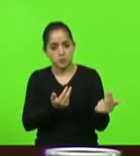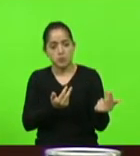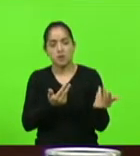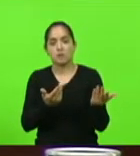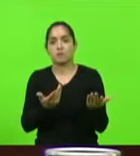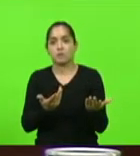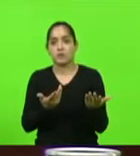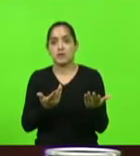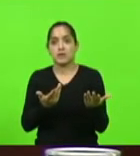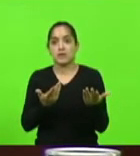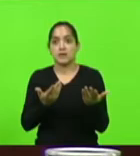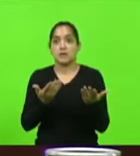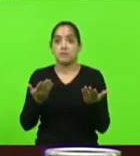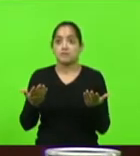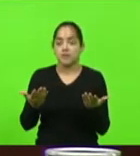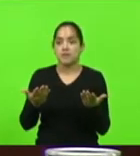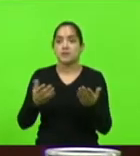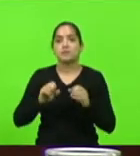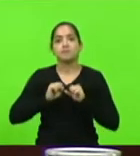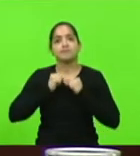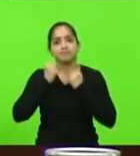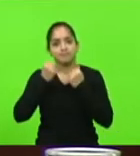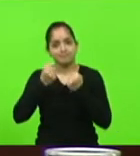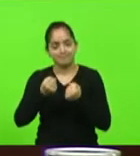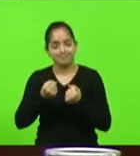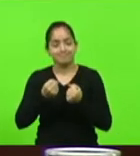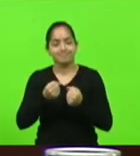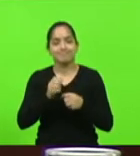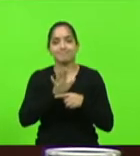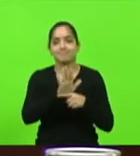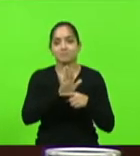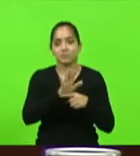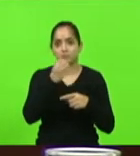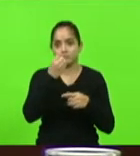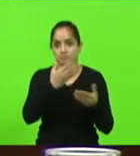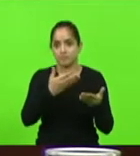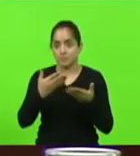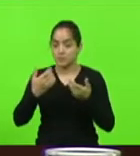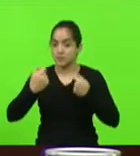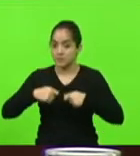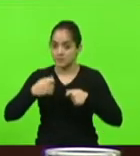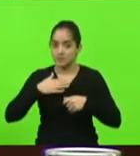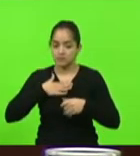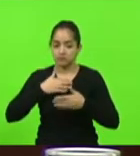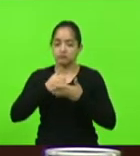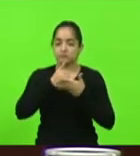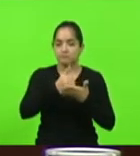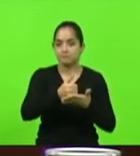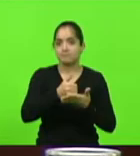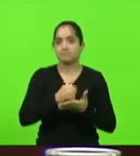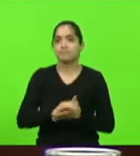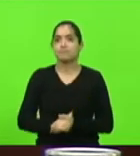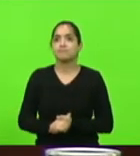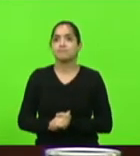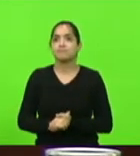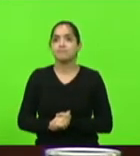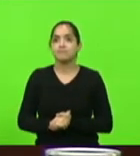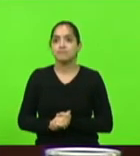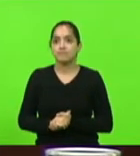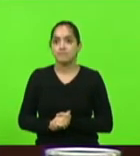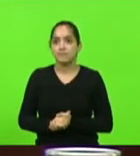para que nós possamos fazer mais forte ainda a nossa região. Seja bem-vindo, o que precisar de mim, estou à sua disposição. Sou